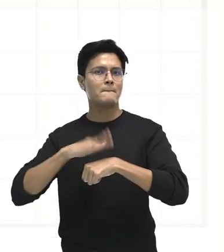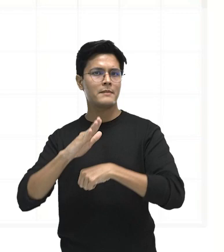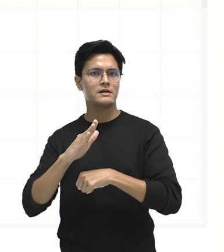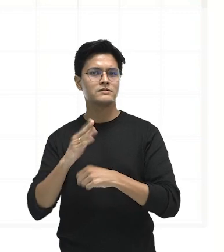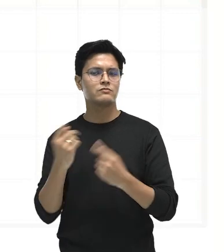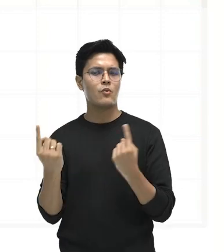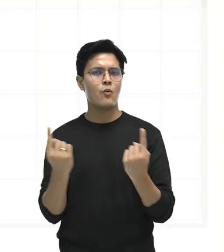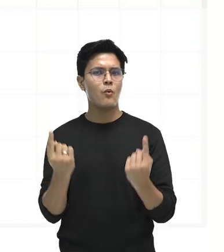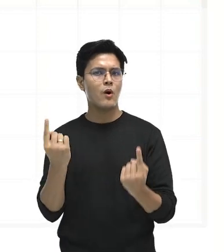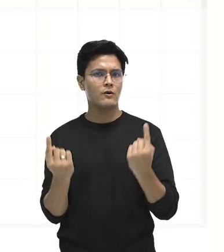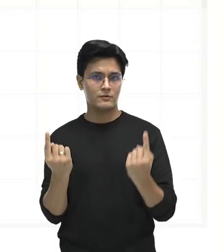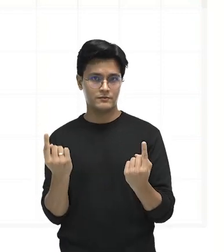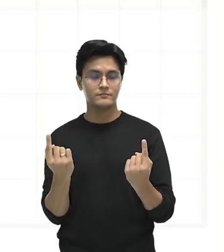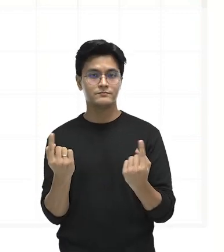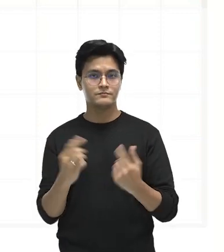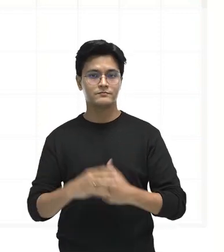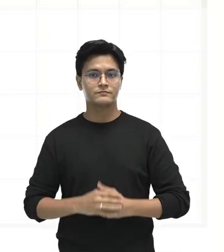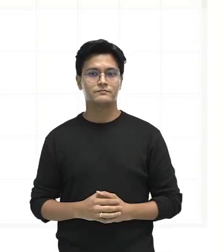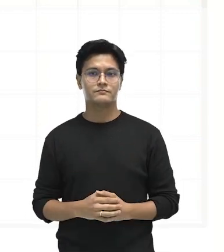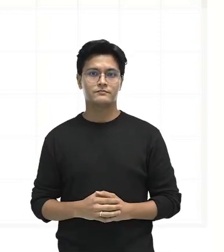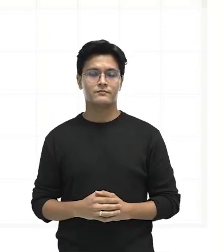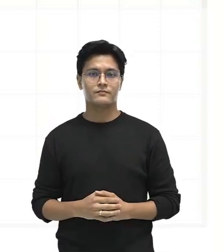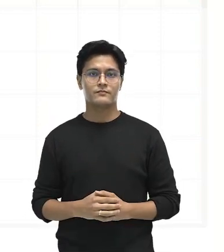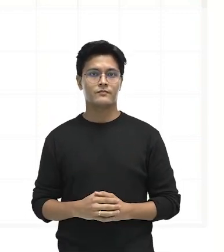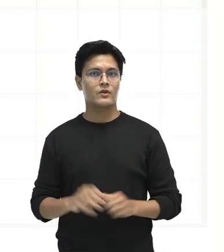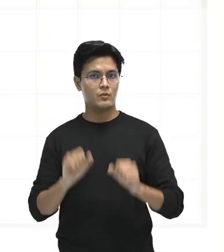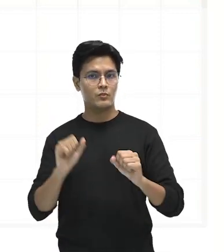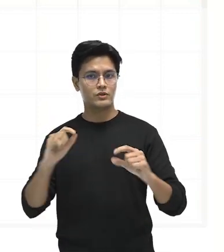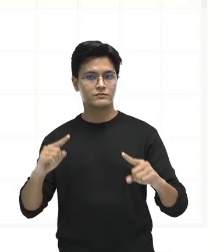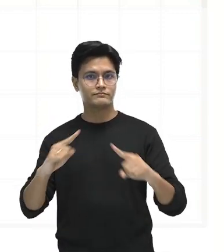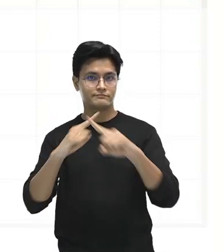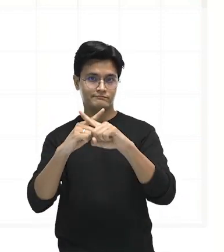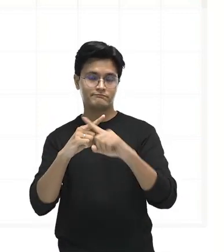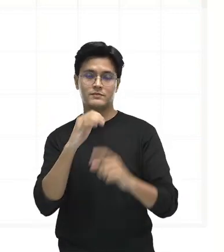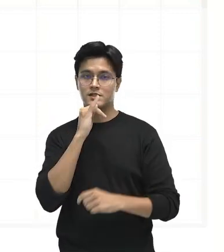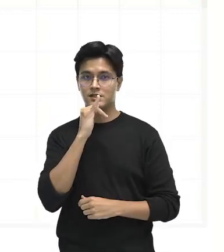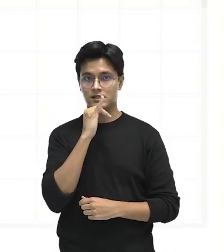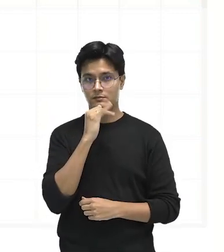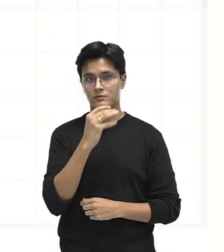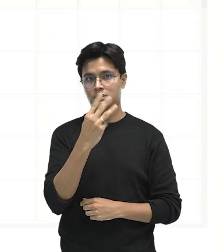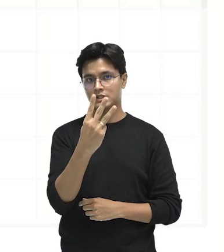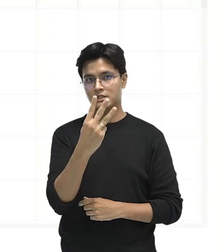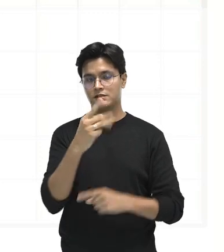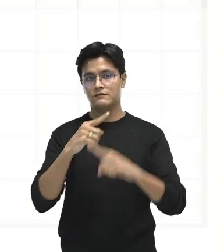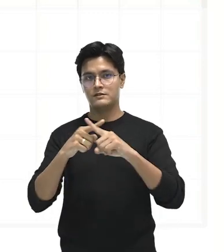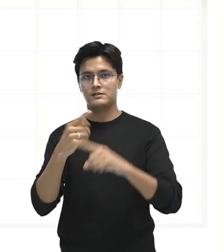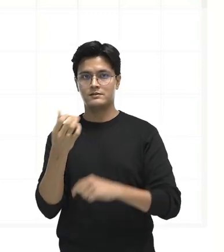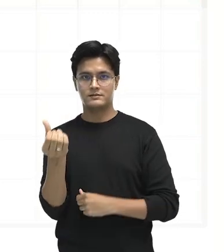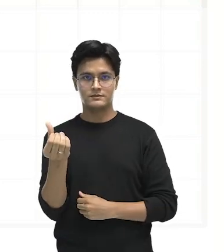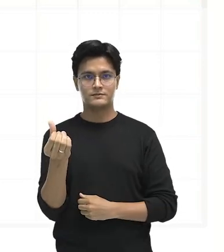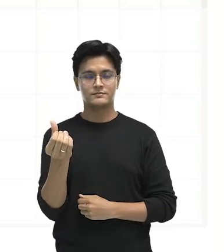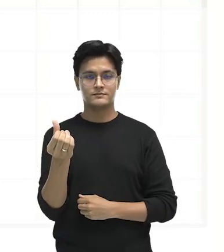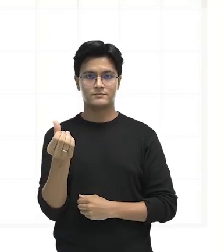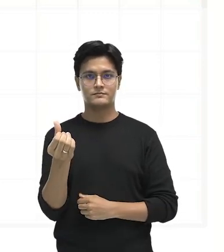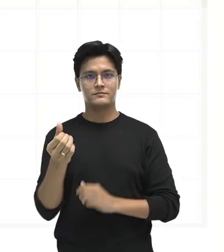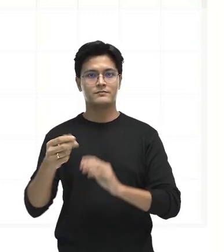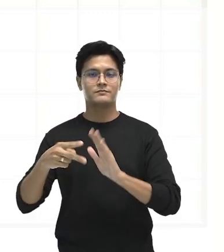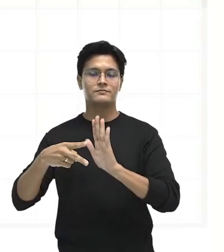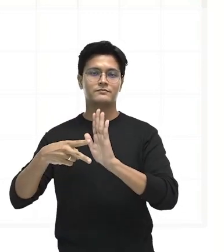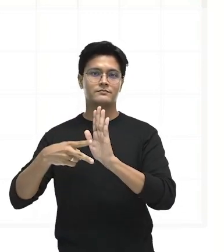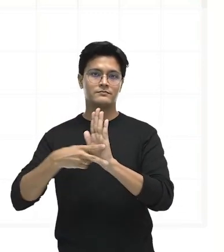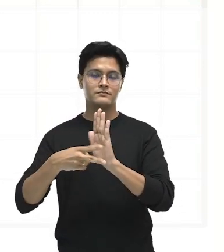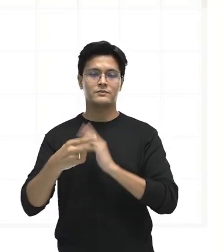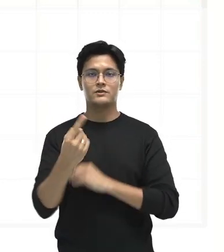Ó, multiplica os termos nas diagonais. Então, 3 vezes 6. 3 vezes 6 é igual